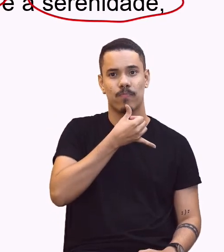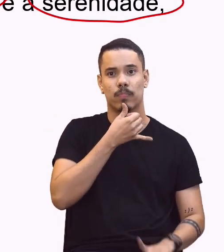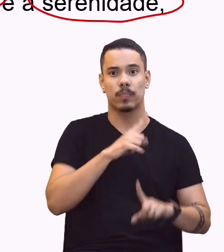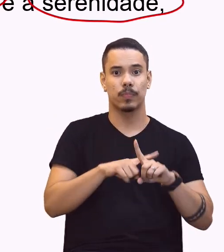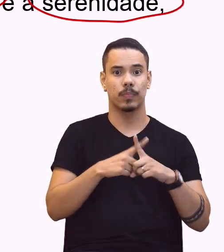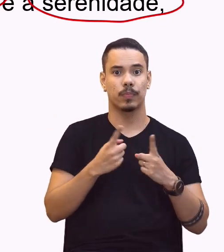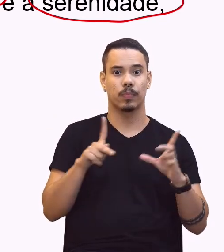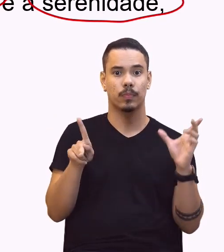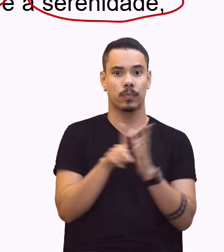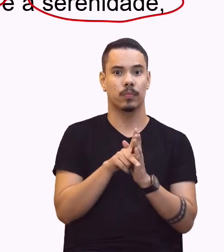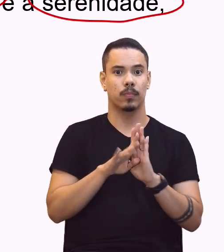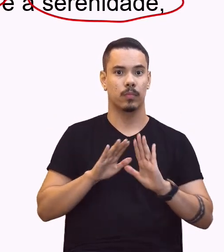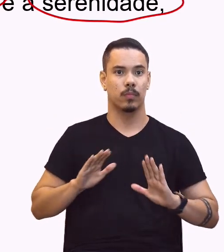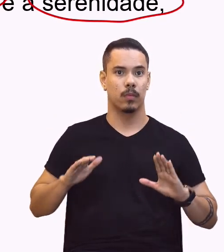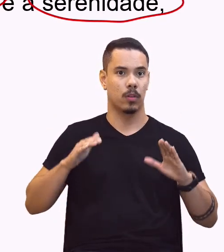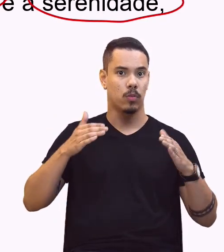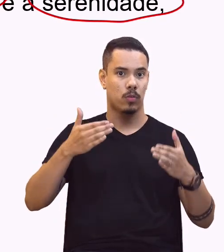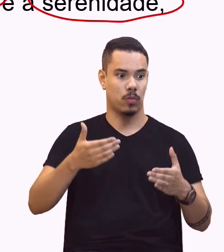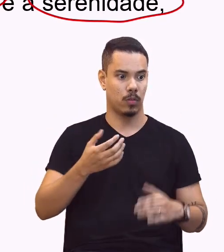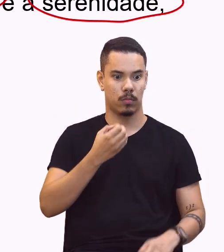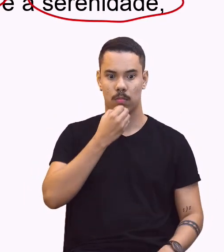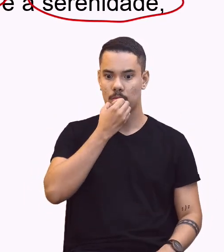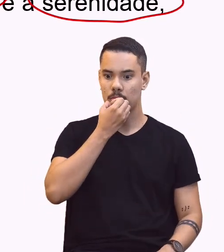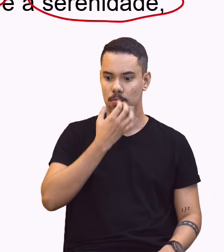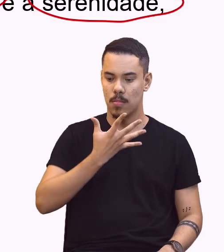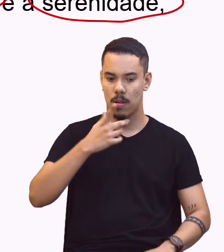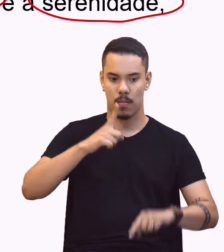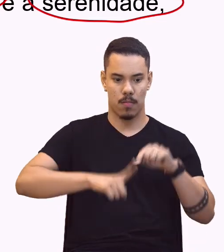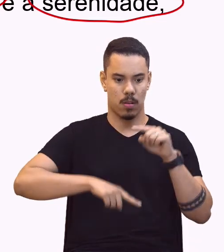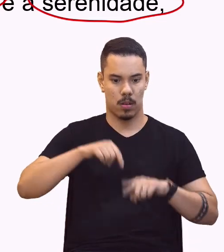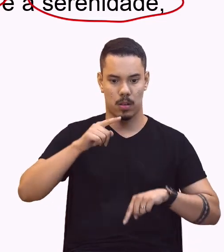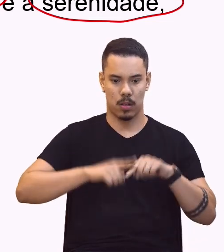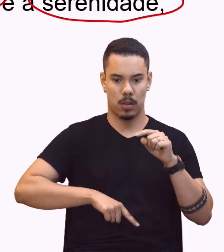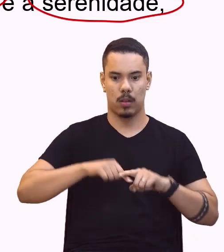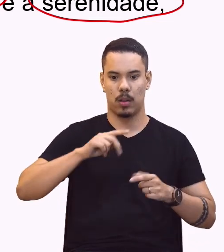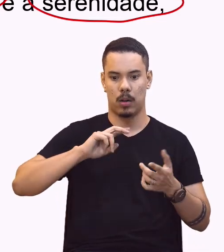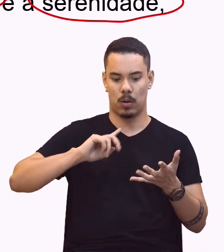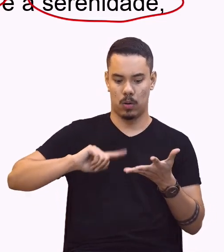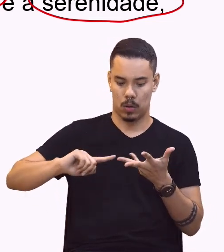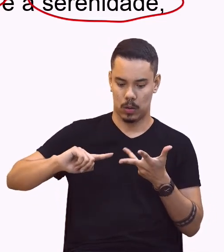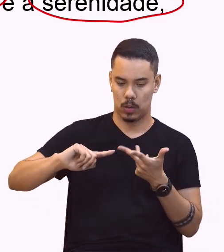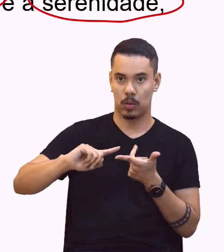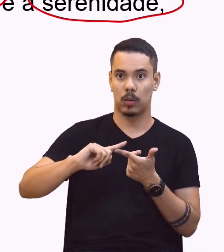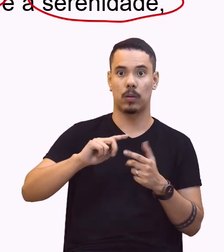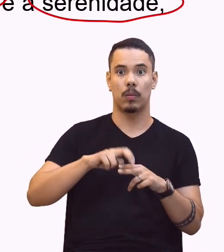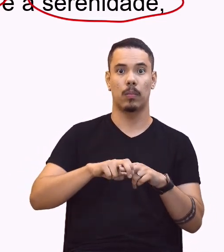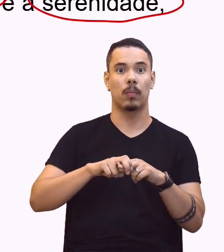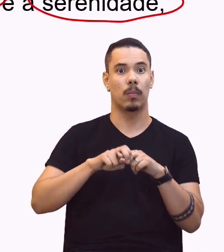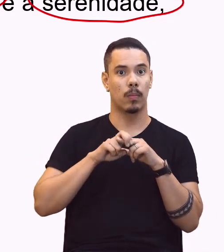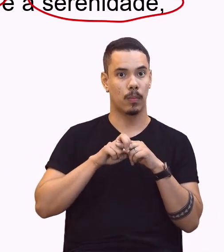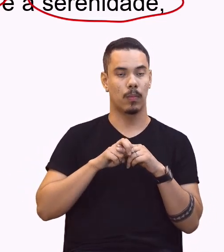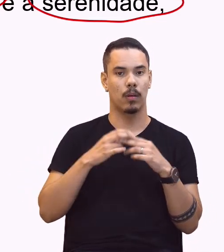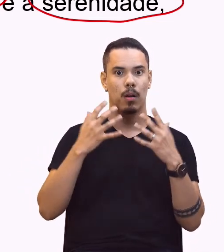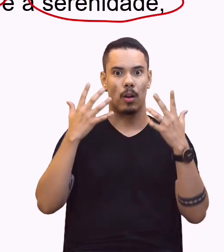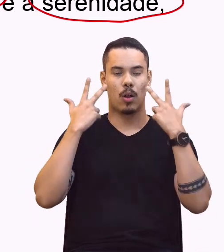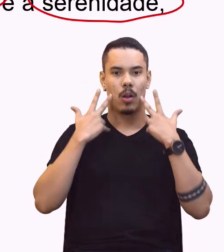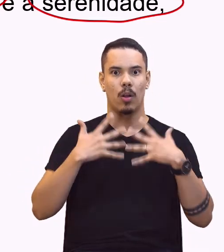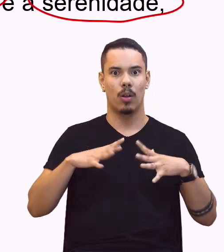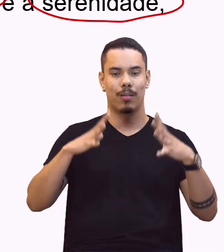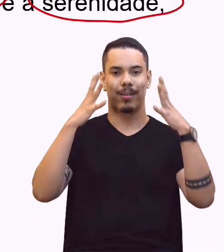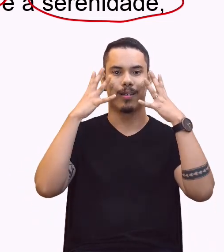à concupiscência para os bens materiais. Por isso que a serenidade